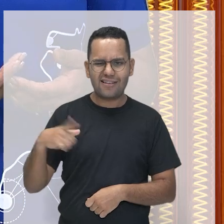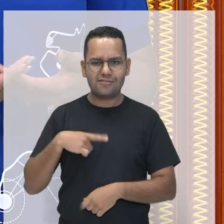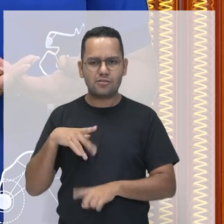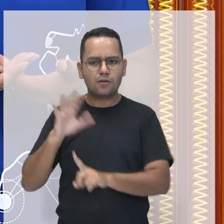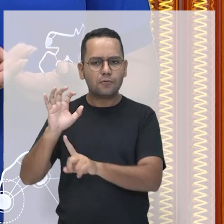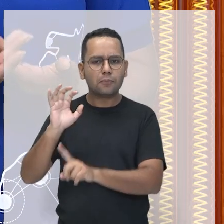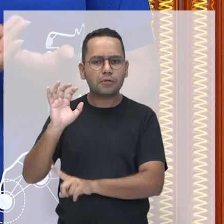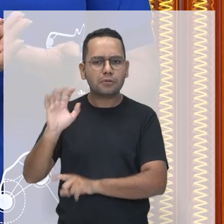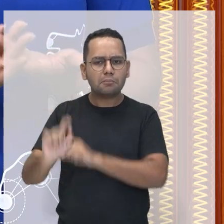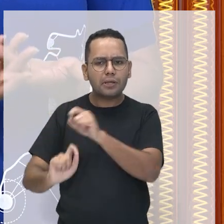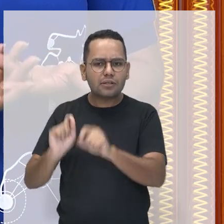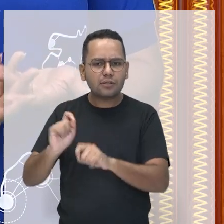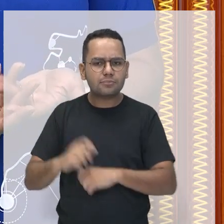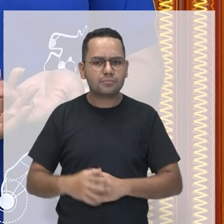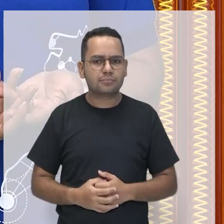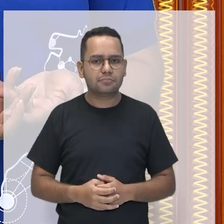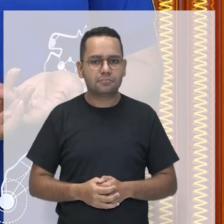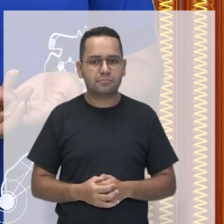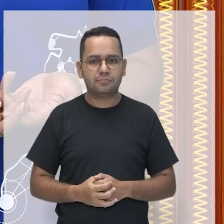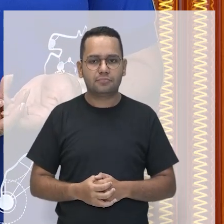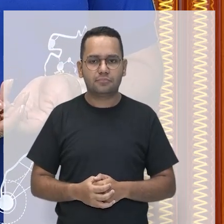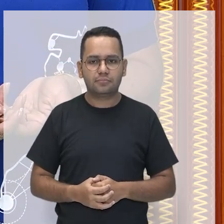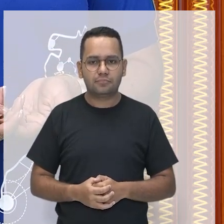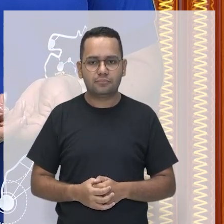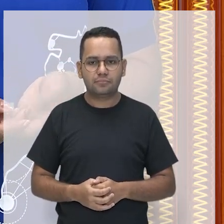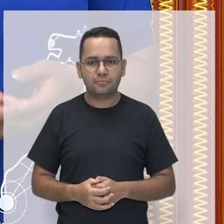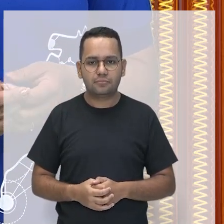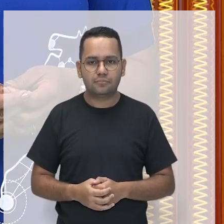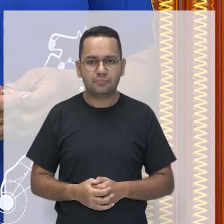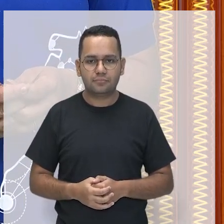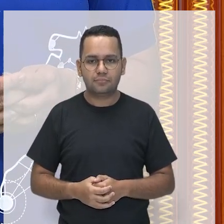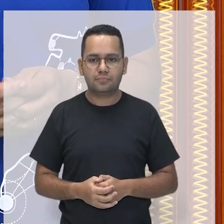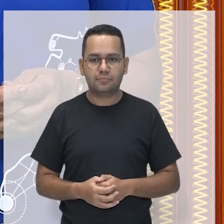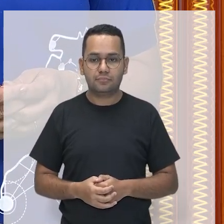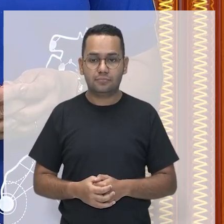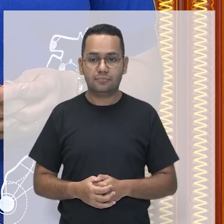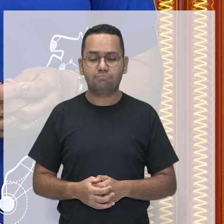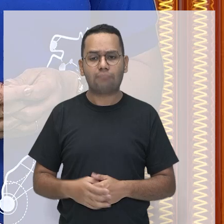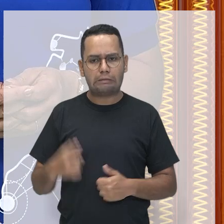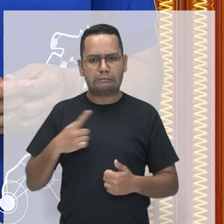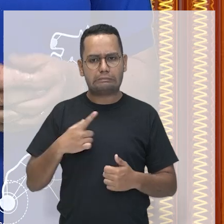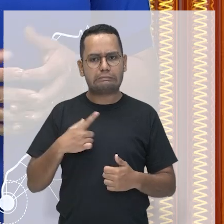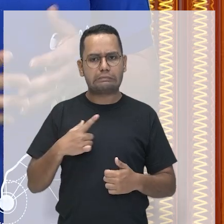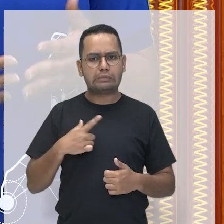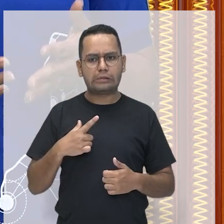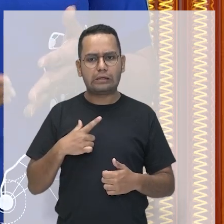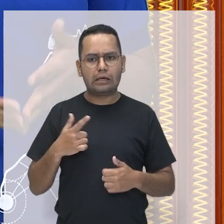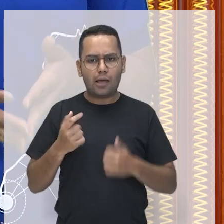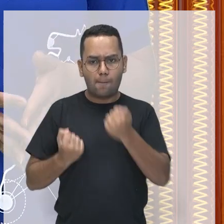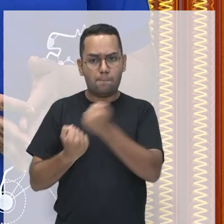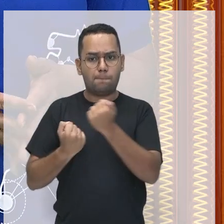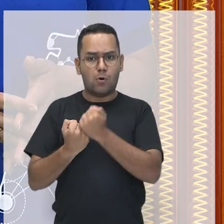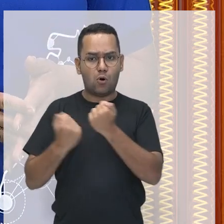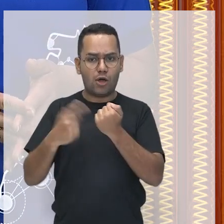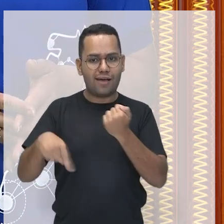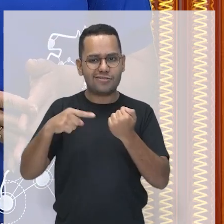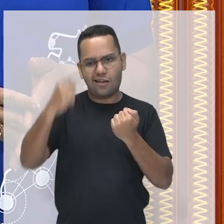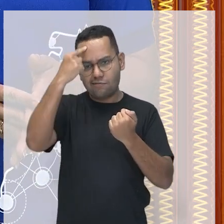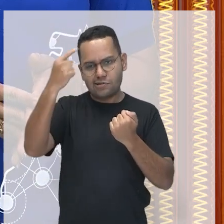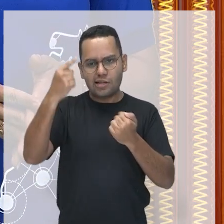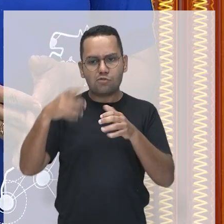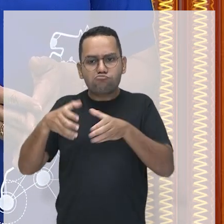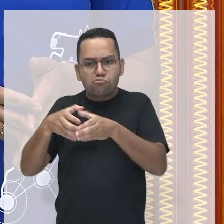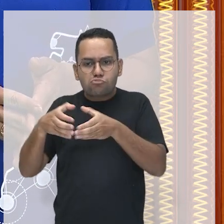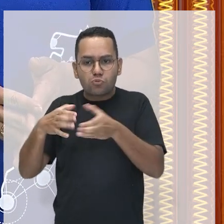principalmente utilizando a sua habilidade em promover as ideias republicanas e em mobilizar a opinião